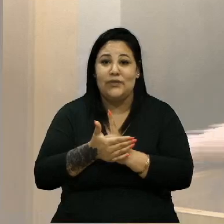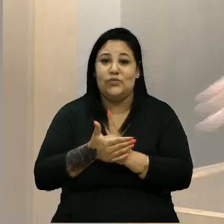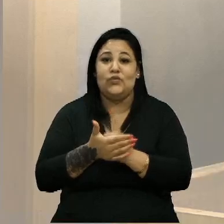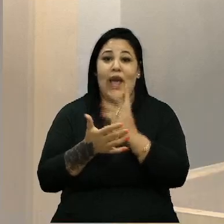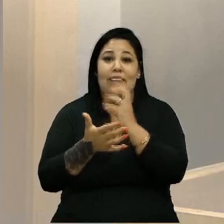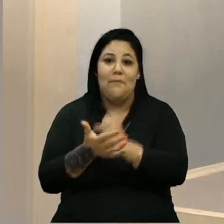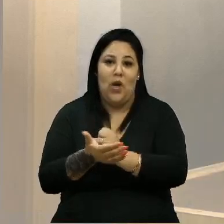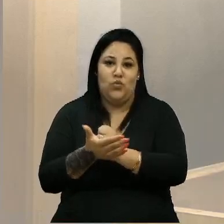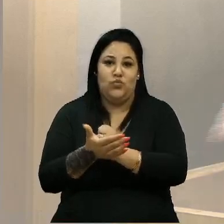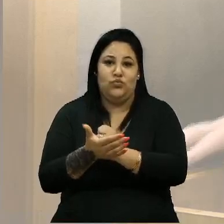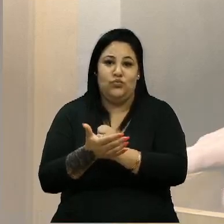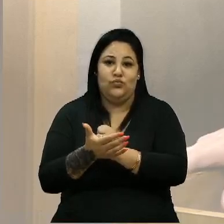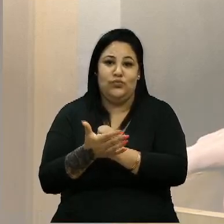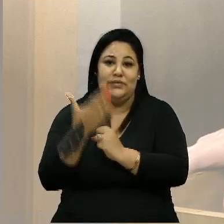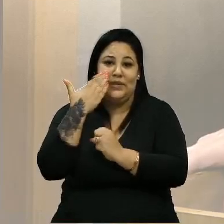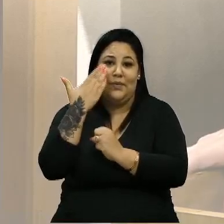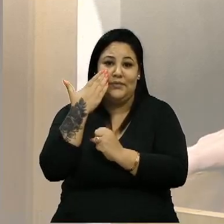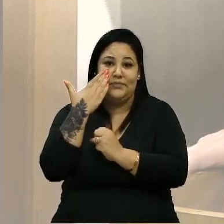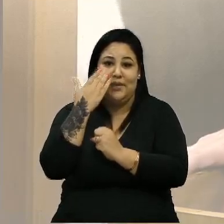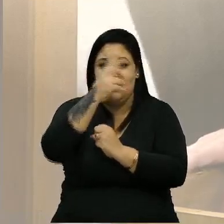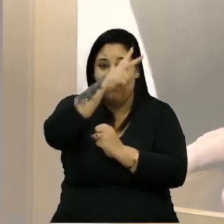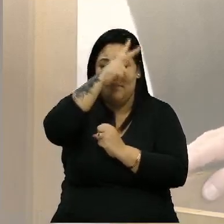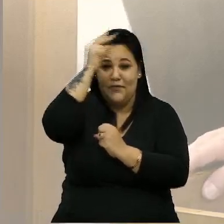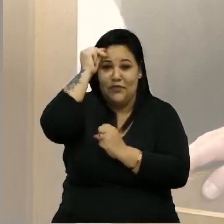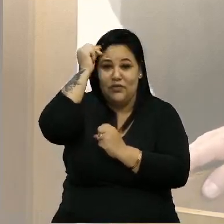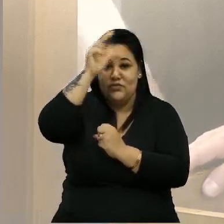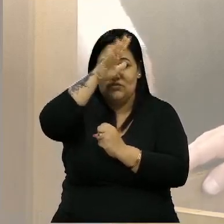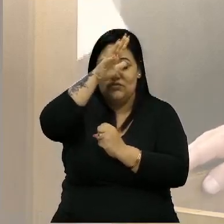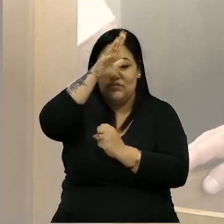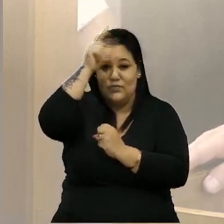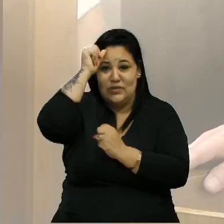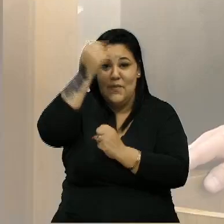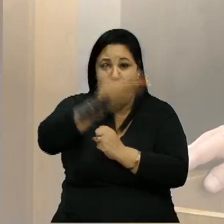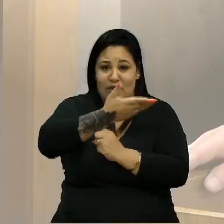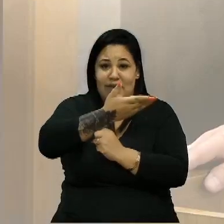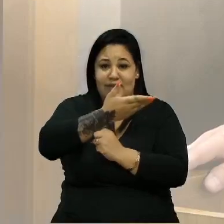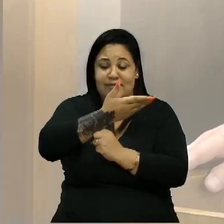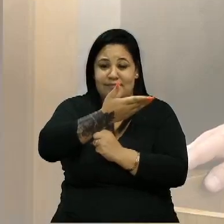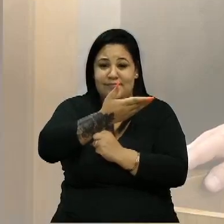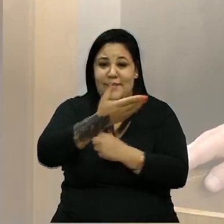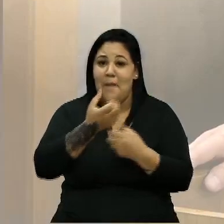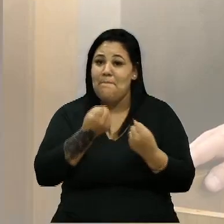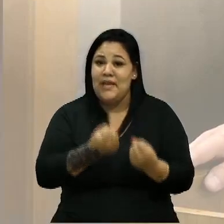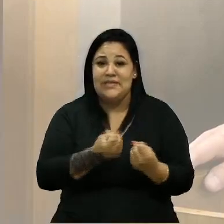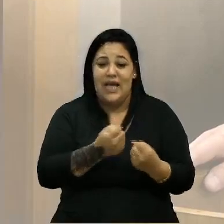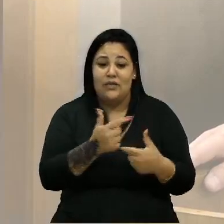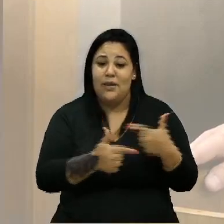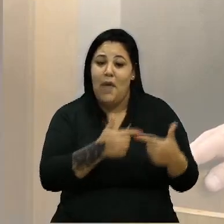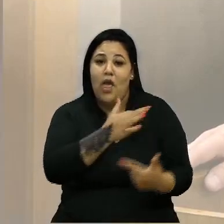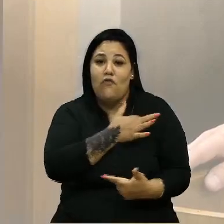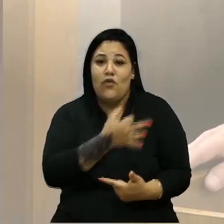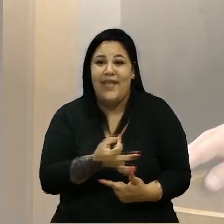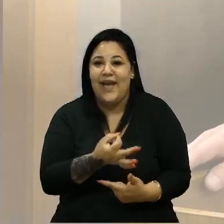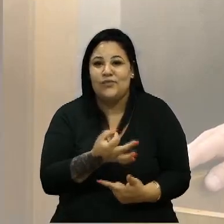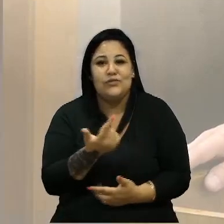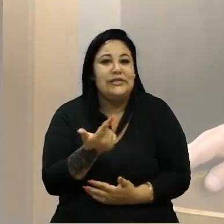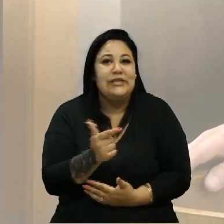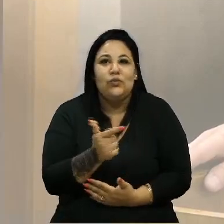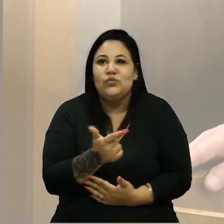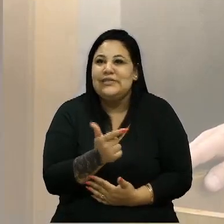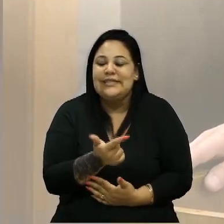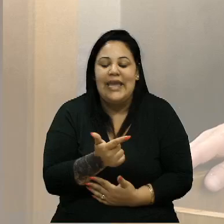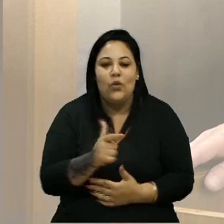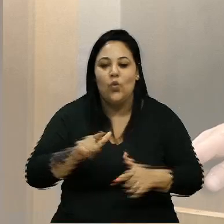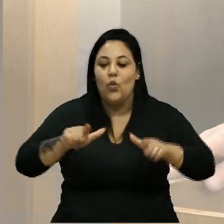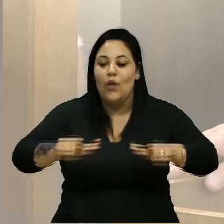Sul sobrecarregue as voluntárias das ONGs, as quais não têm receita